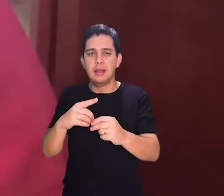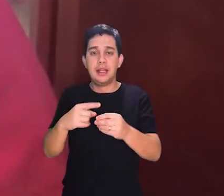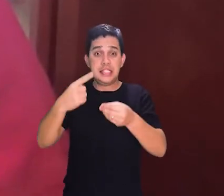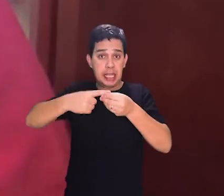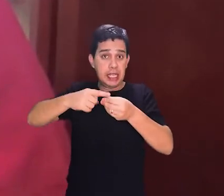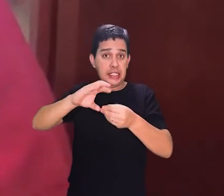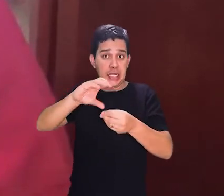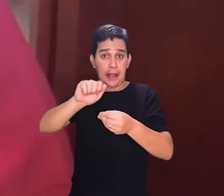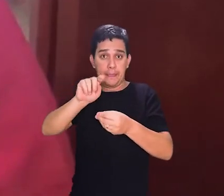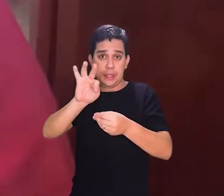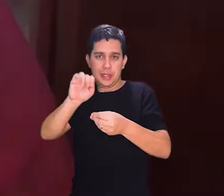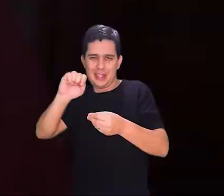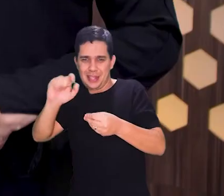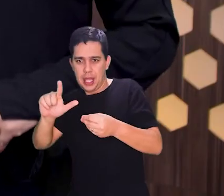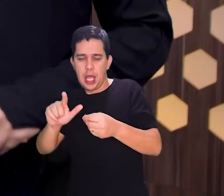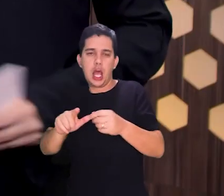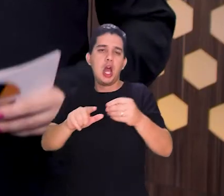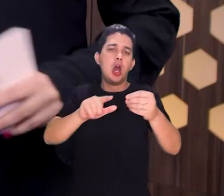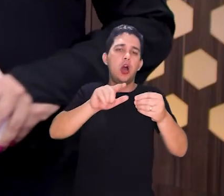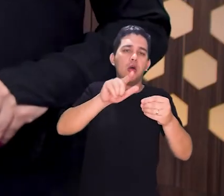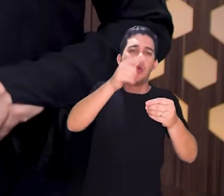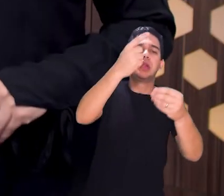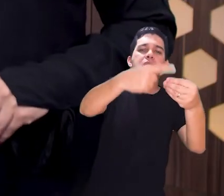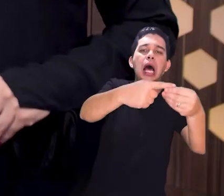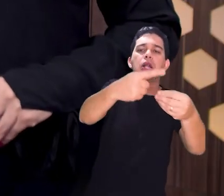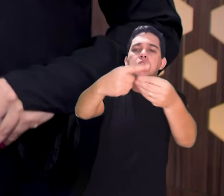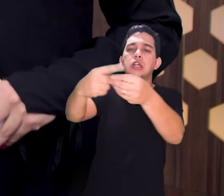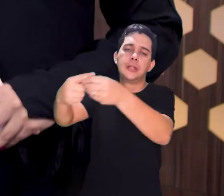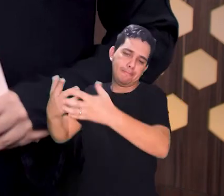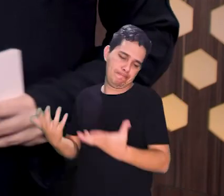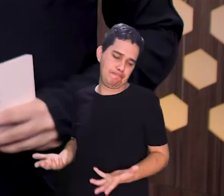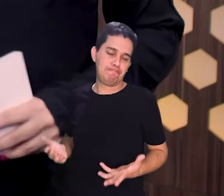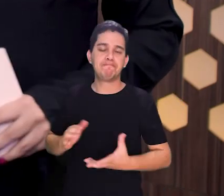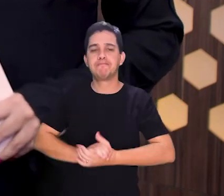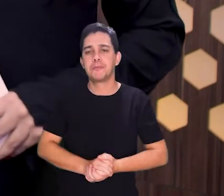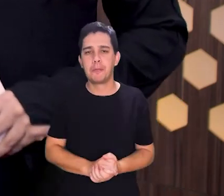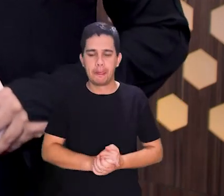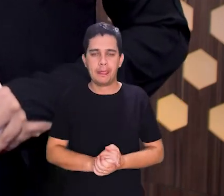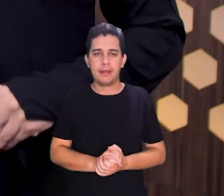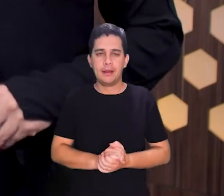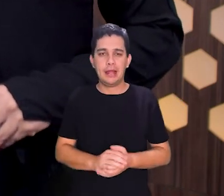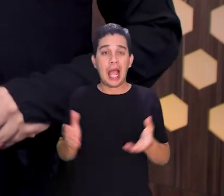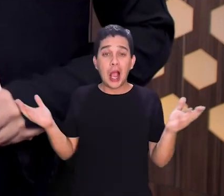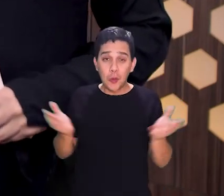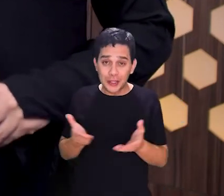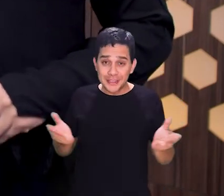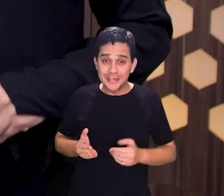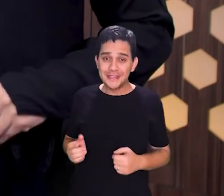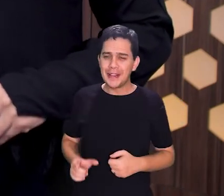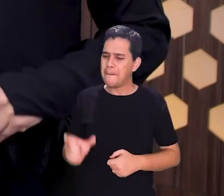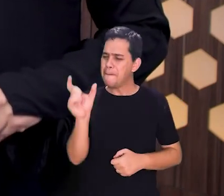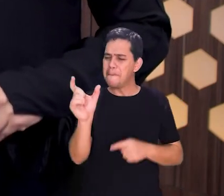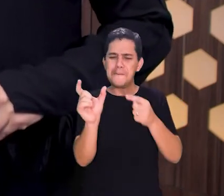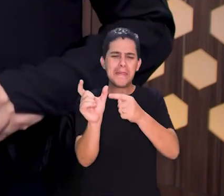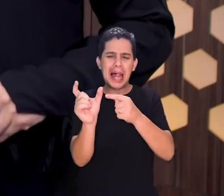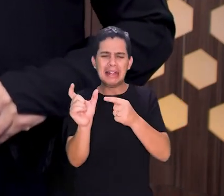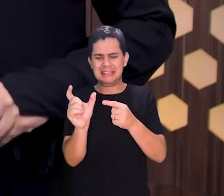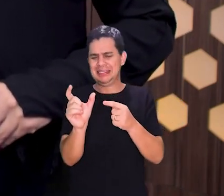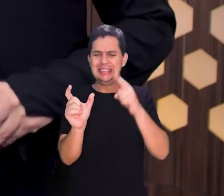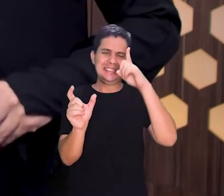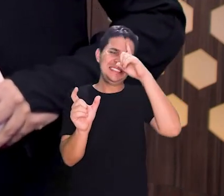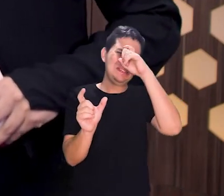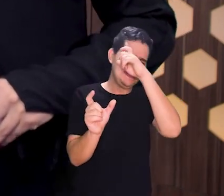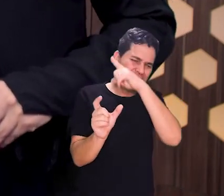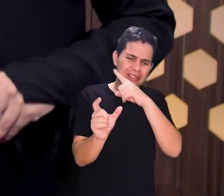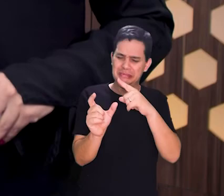Redonda, Nova Friburgo e Campos. O quadro Juridiquês explica alguns termos utilizados no meio jurídico. Hoje